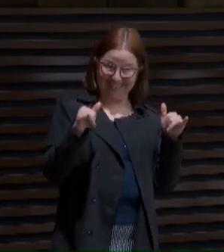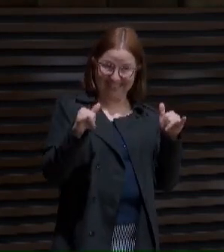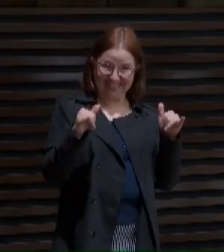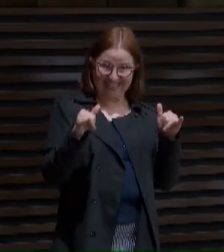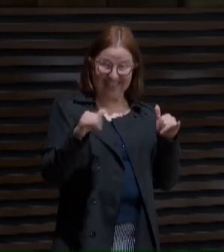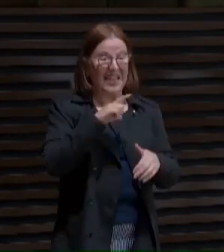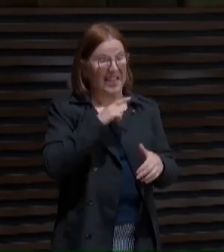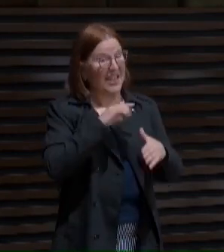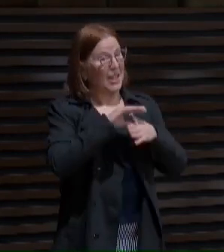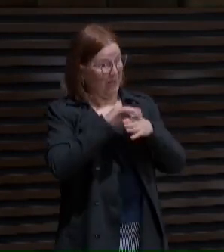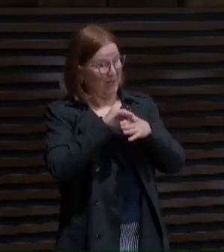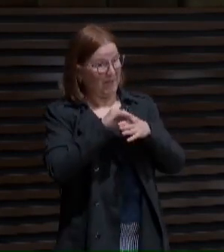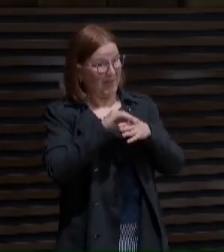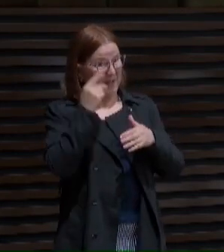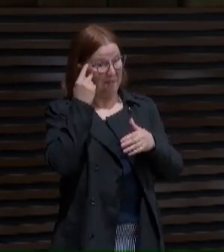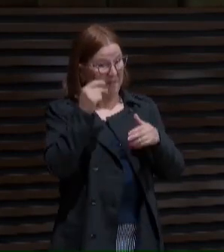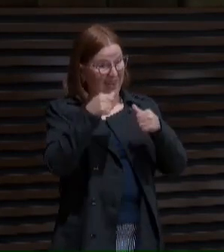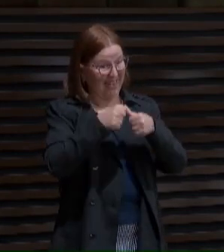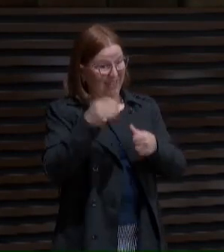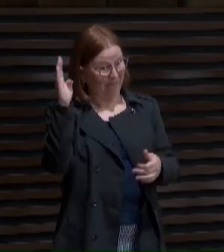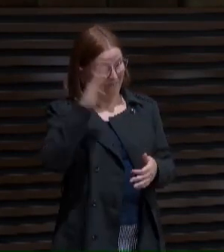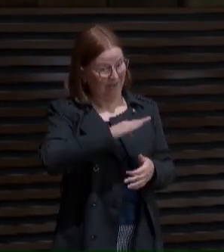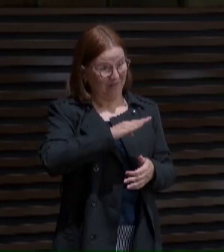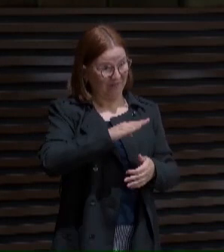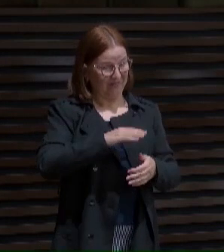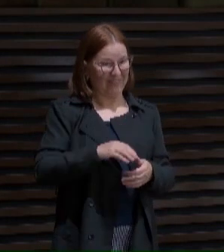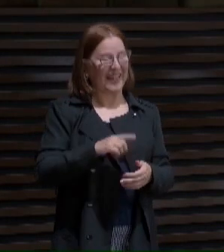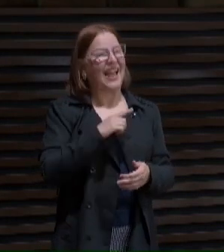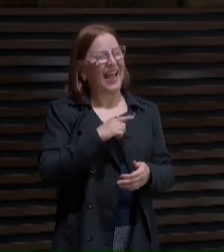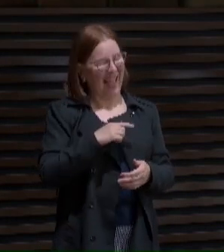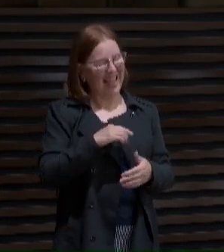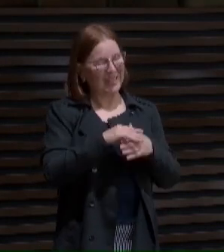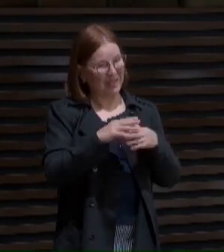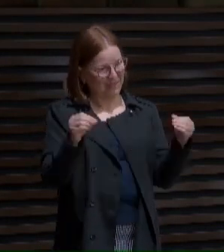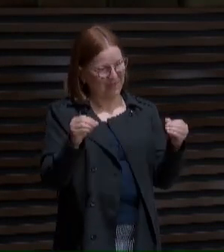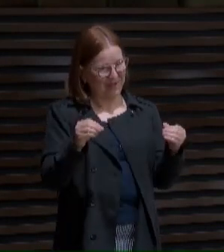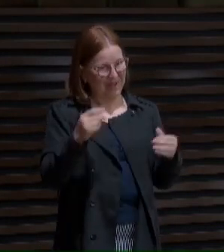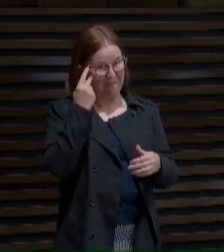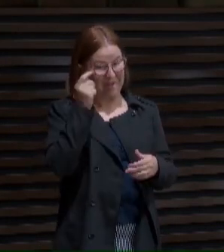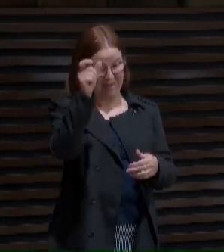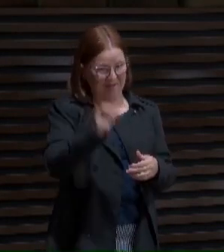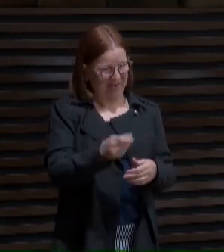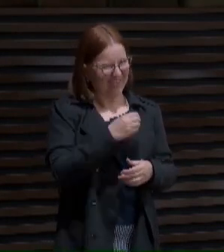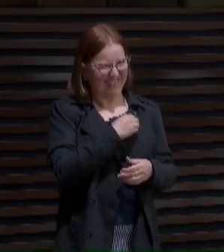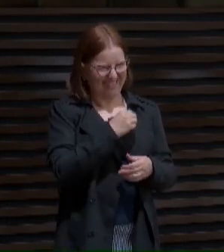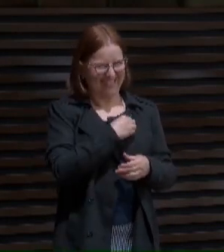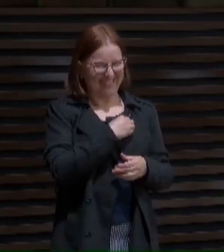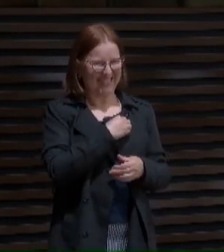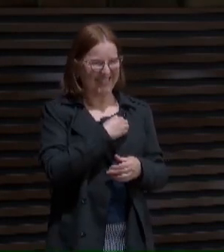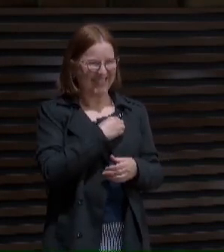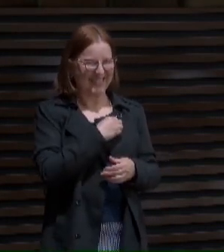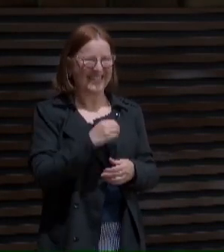cura para esta praga. Existe cura para o pecador infectado